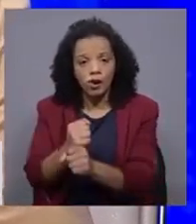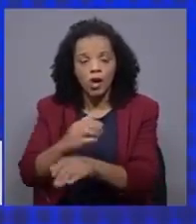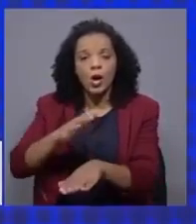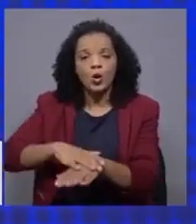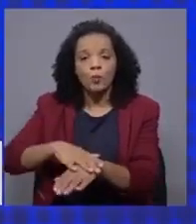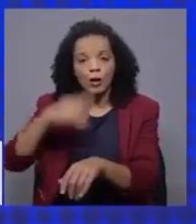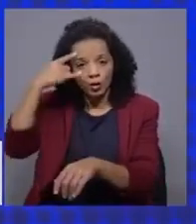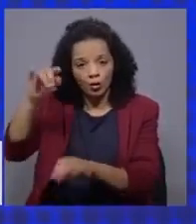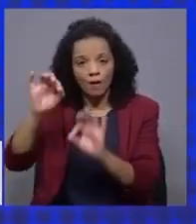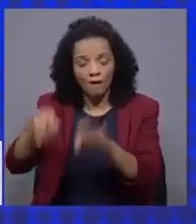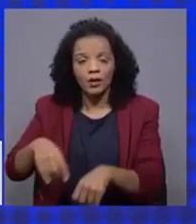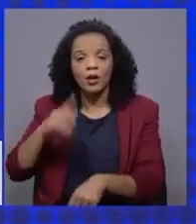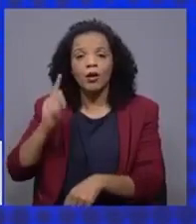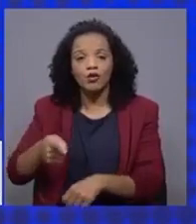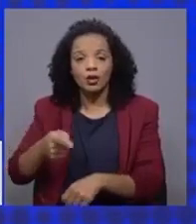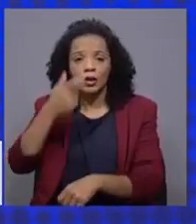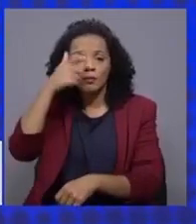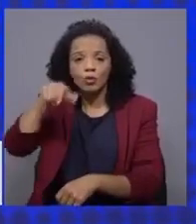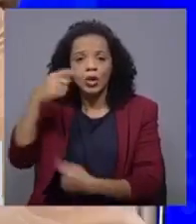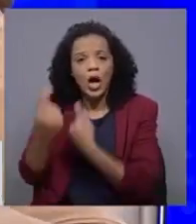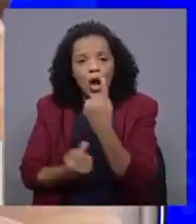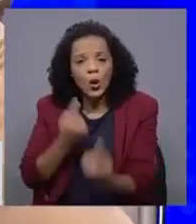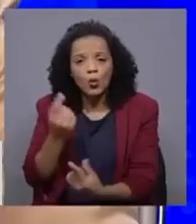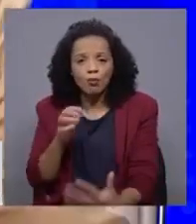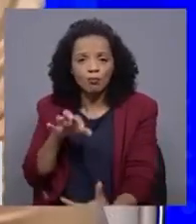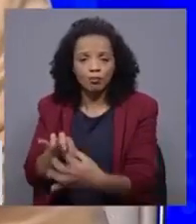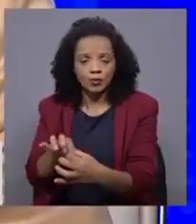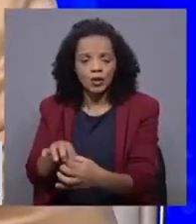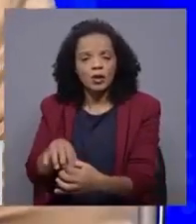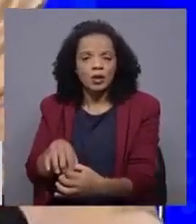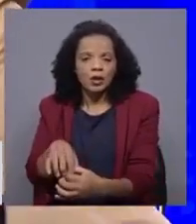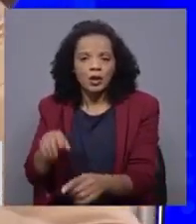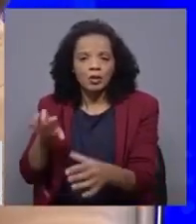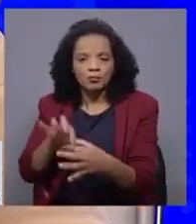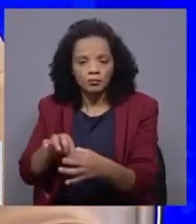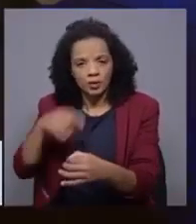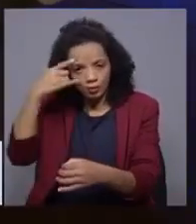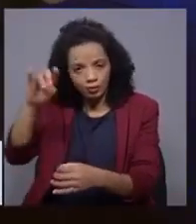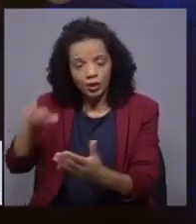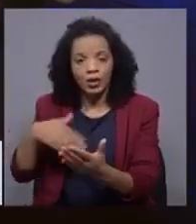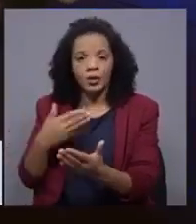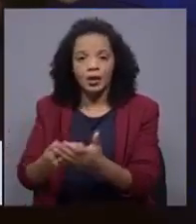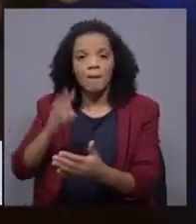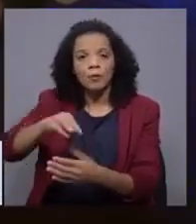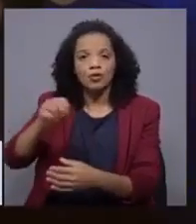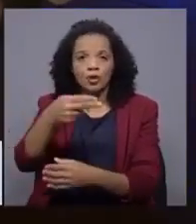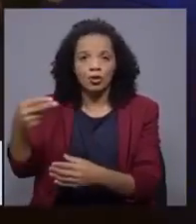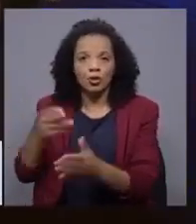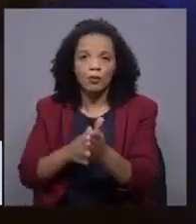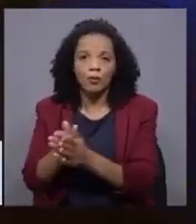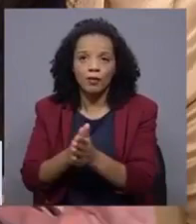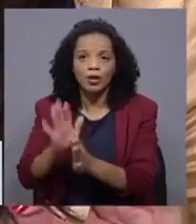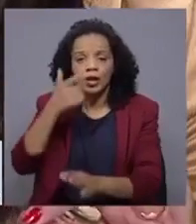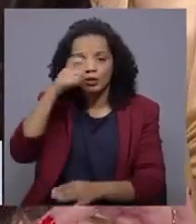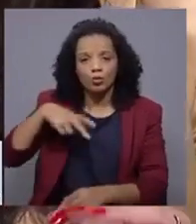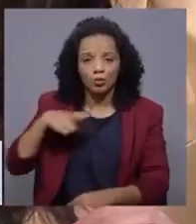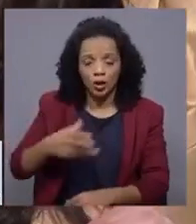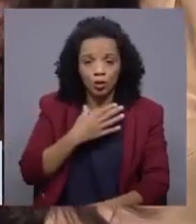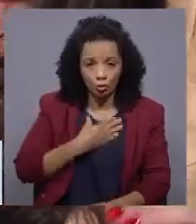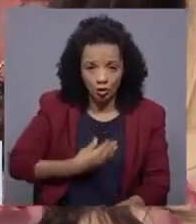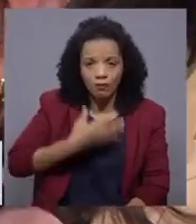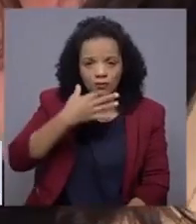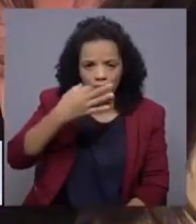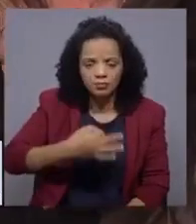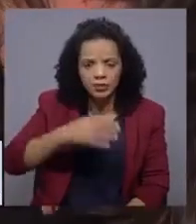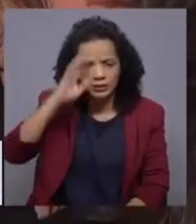fim da tauromaquia são de meia dúzia de pessoas que estão ligadas ao lobby da tauromaquia e que beneficiam destes milhões de euros. Os portugueses gostariam de certeza